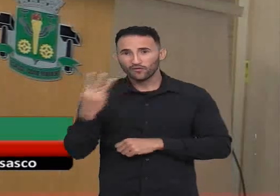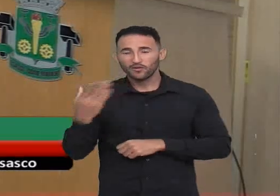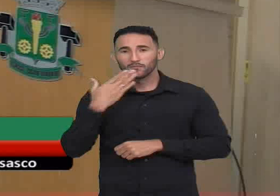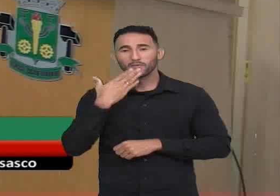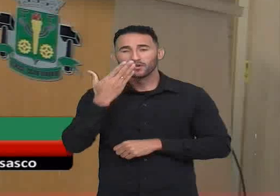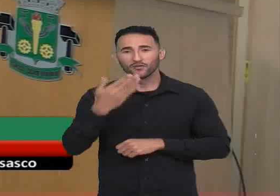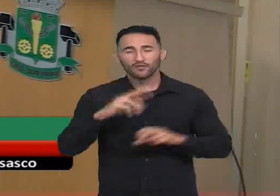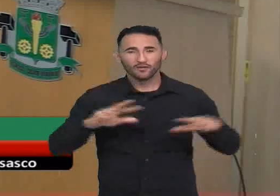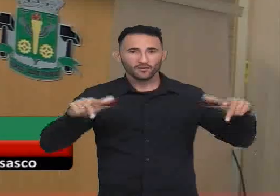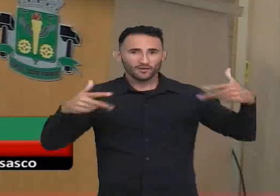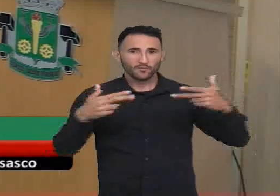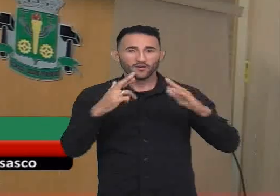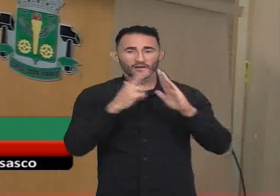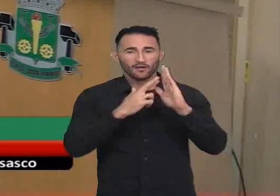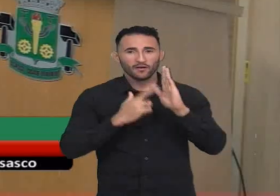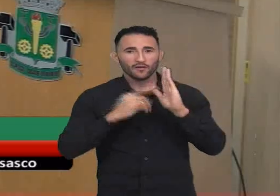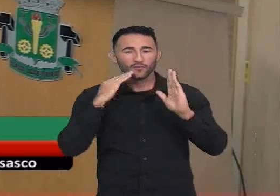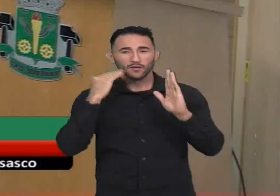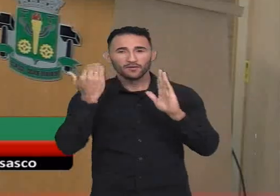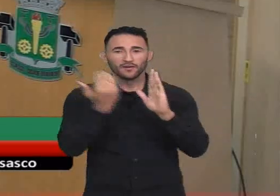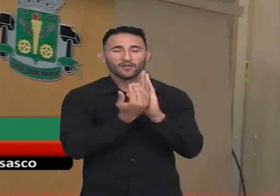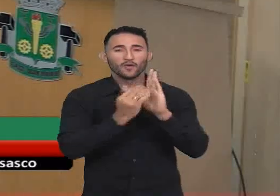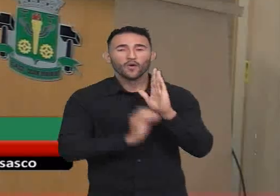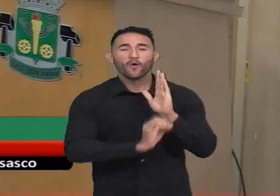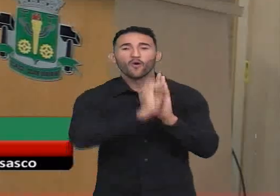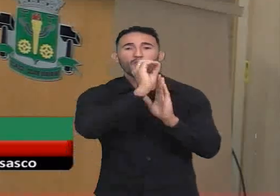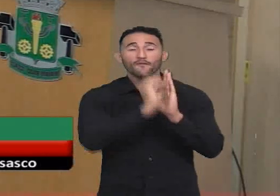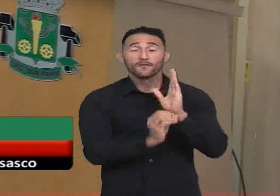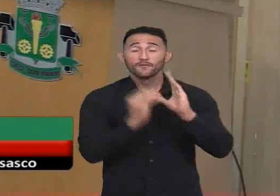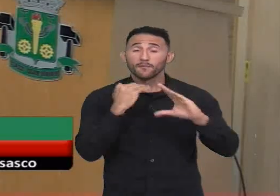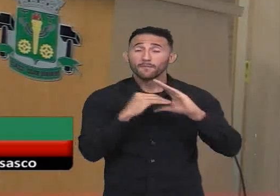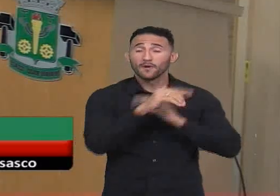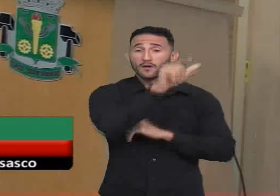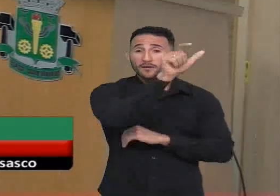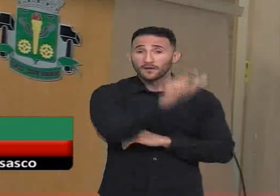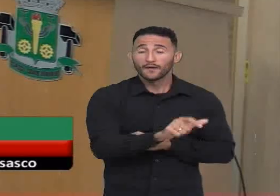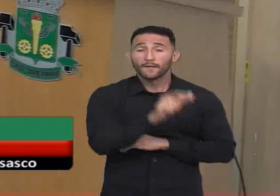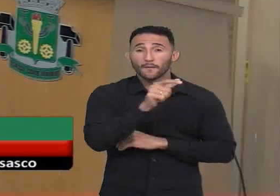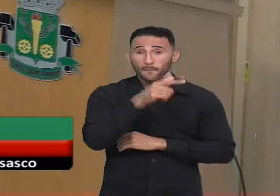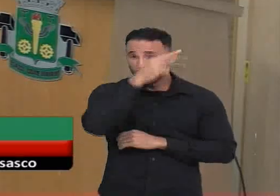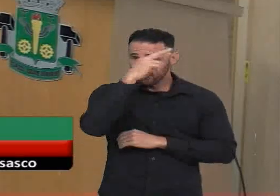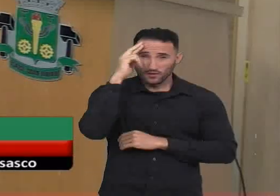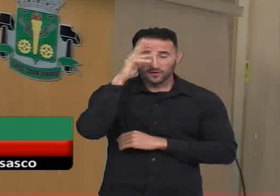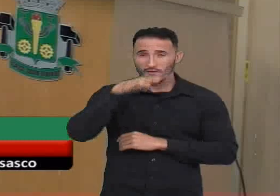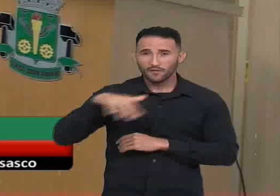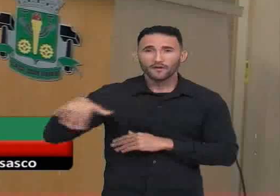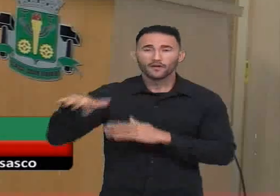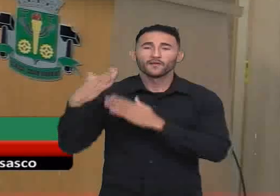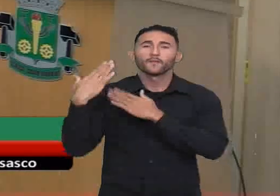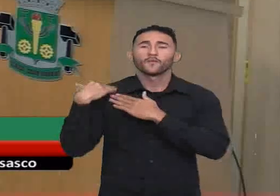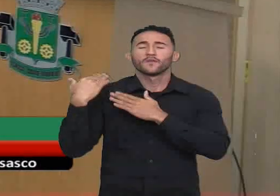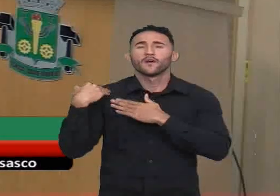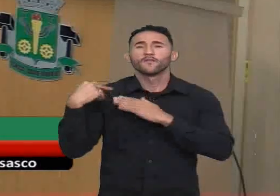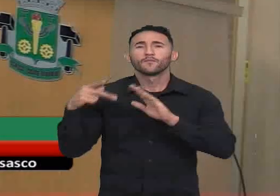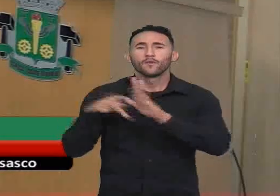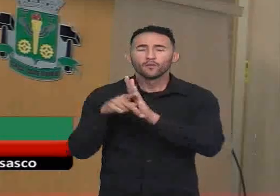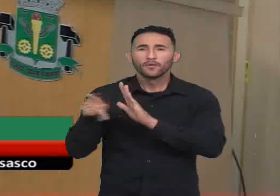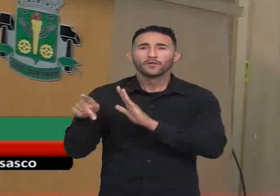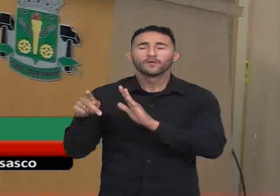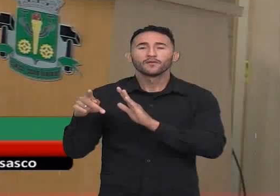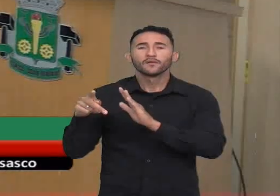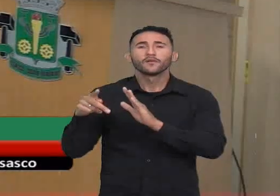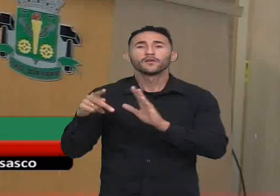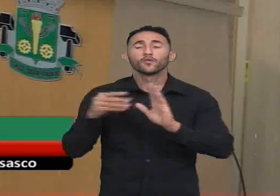mesa, observadas as formalidades regimentais, que seja enviado ofício ao senhor prefeito para que determine ao setor